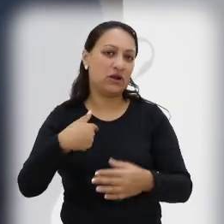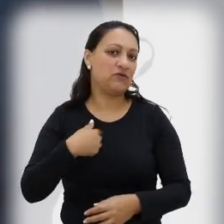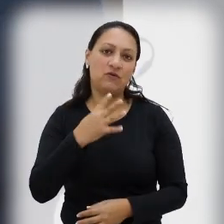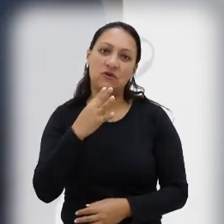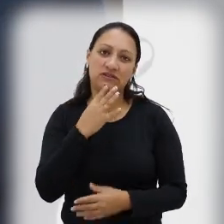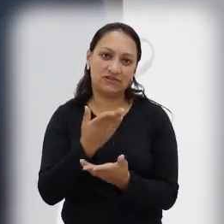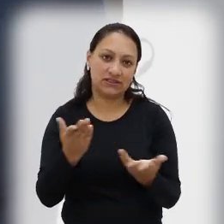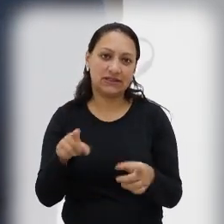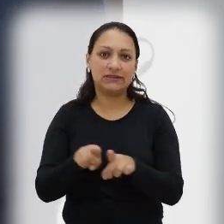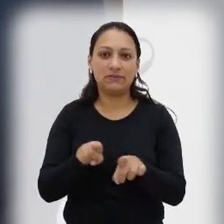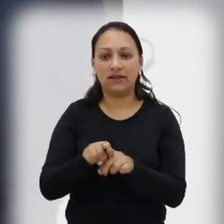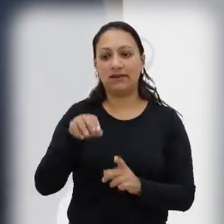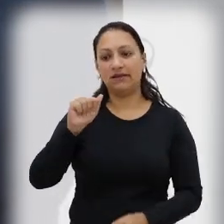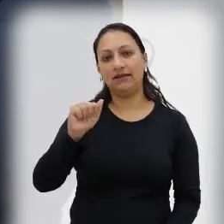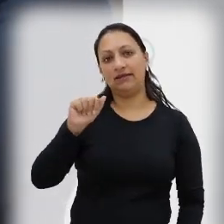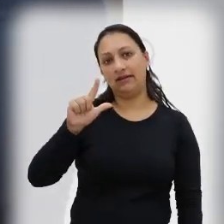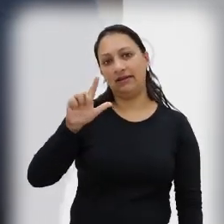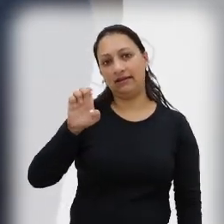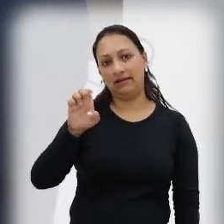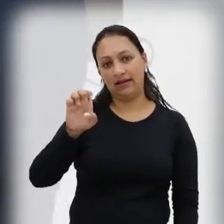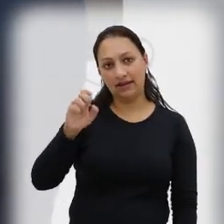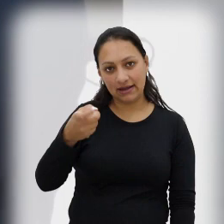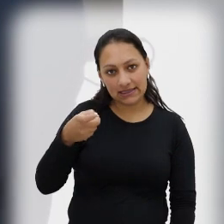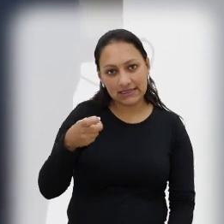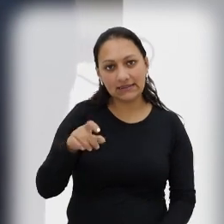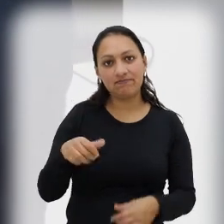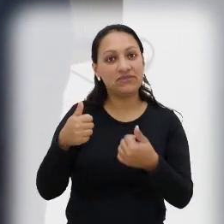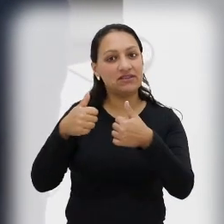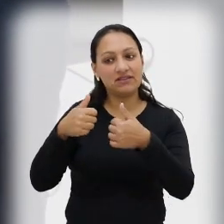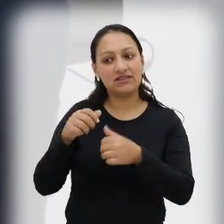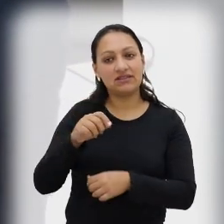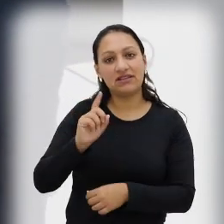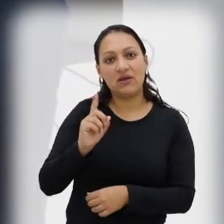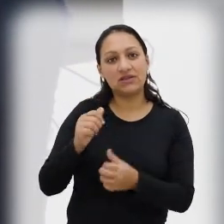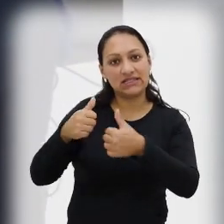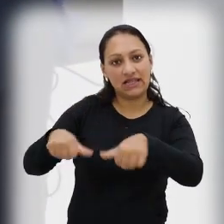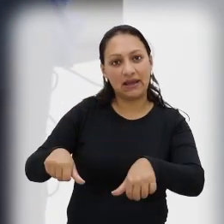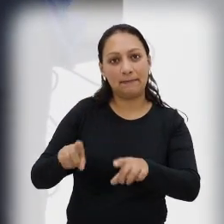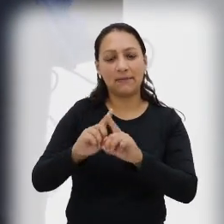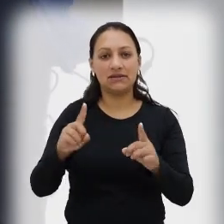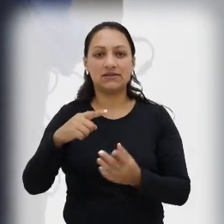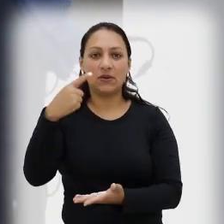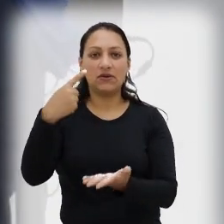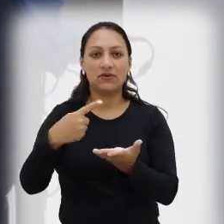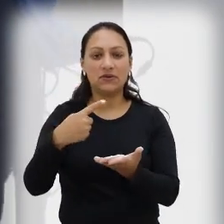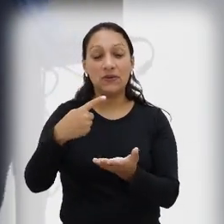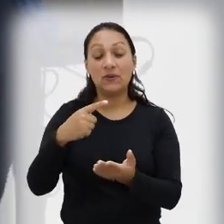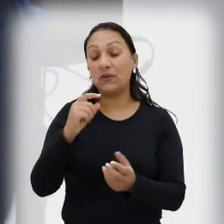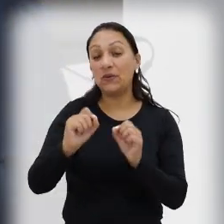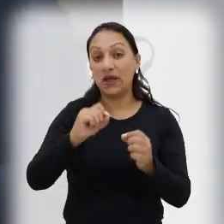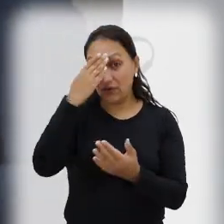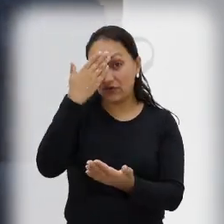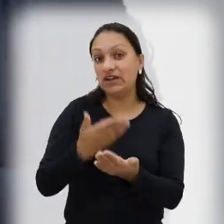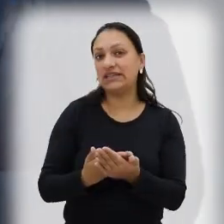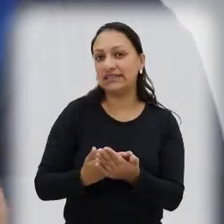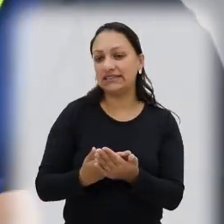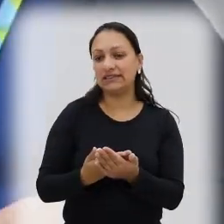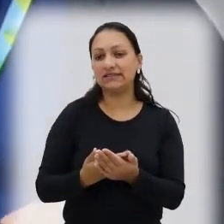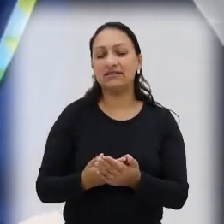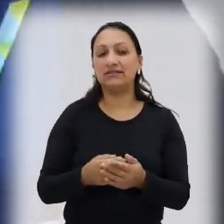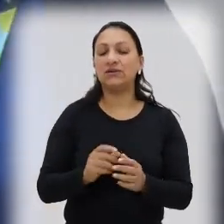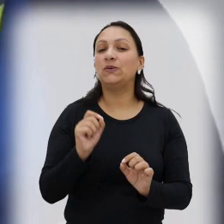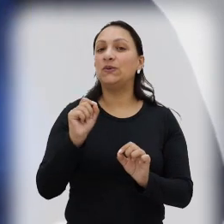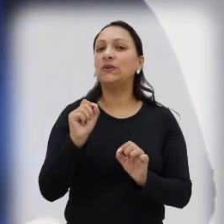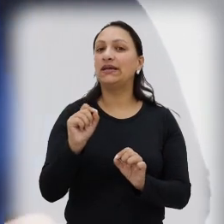também fizeram. não sabe. O tá? Alex também não, e vai estar no Demo Day, então Tamanha confiança nós do não, BRDE na gente. Isto não quer dizer que vocês não